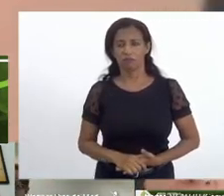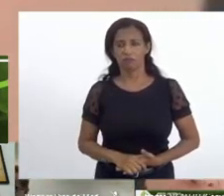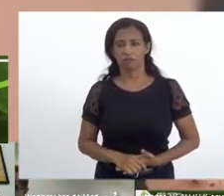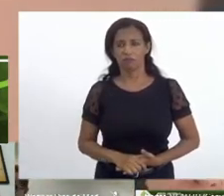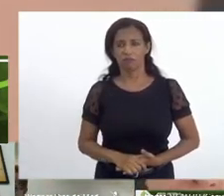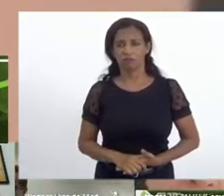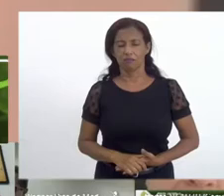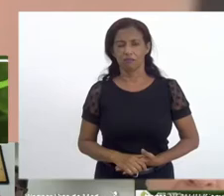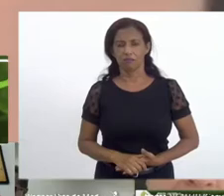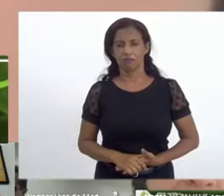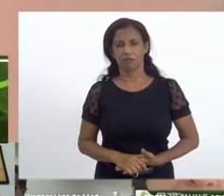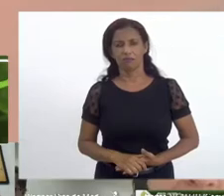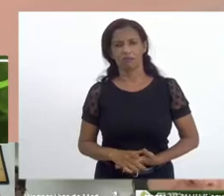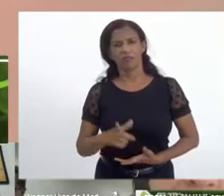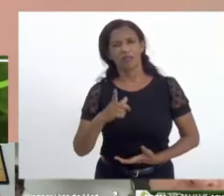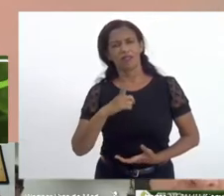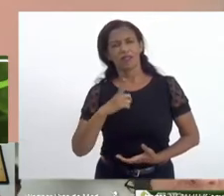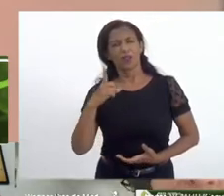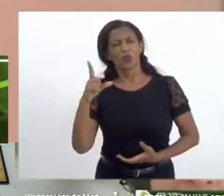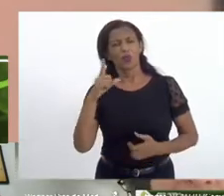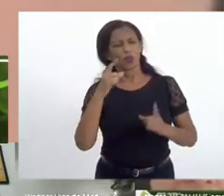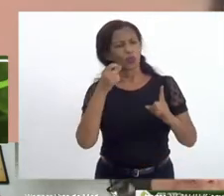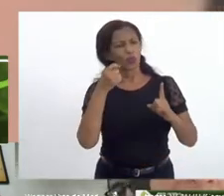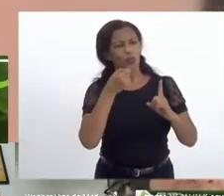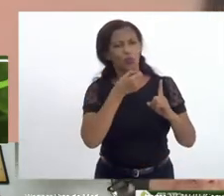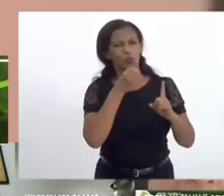Tem um outro microfone cruzando com o meu aqui.